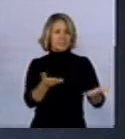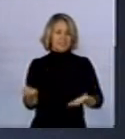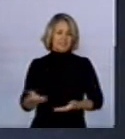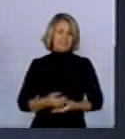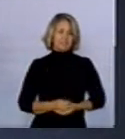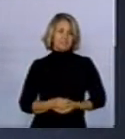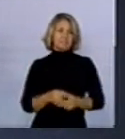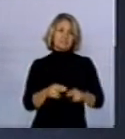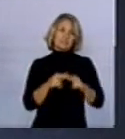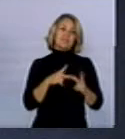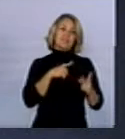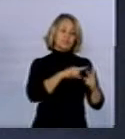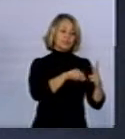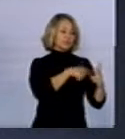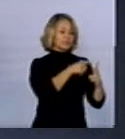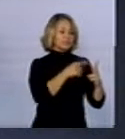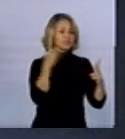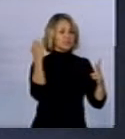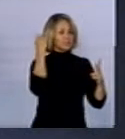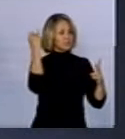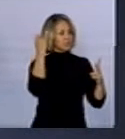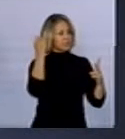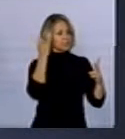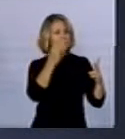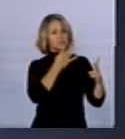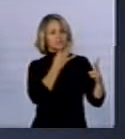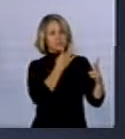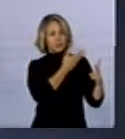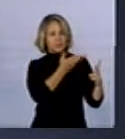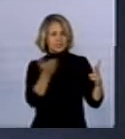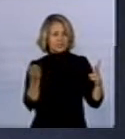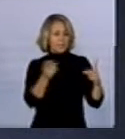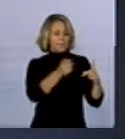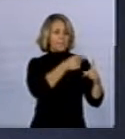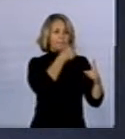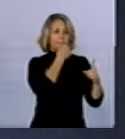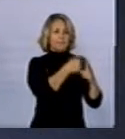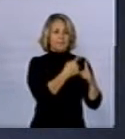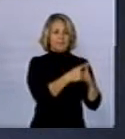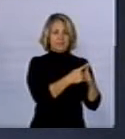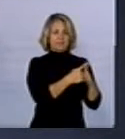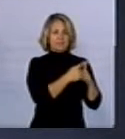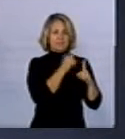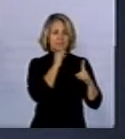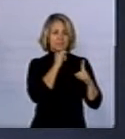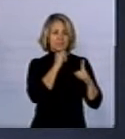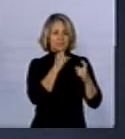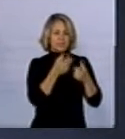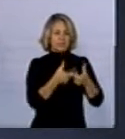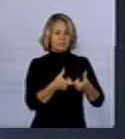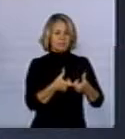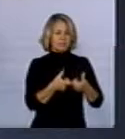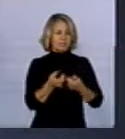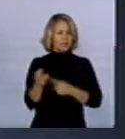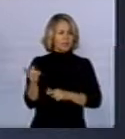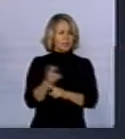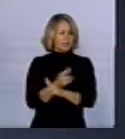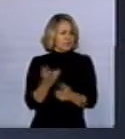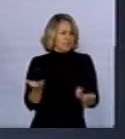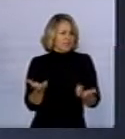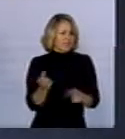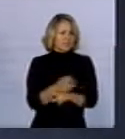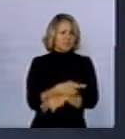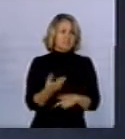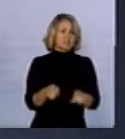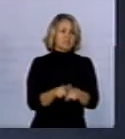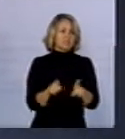nós temos dois pontos que gostaríamos de trazer ao conhecimento de Vossa Excelência. O primeiro é a questão da propriedade cruzada ou da restrição